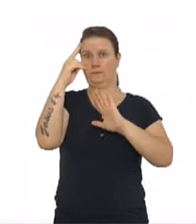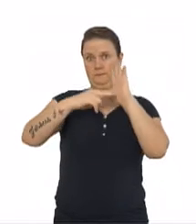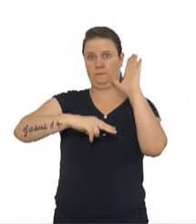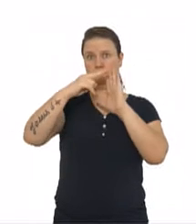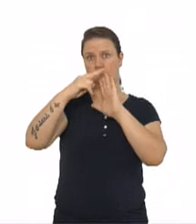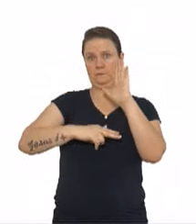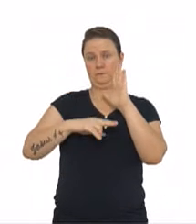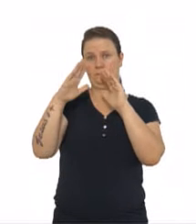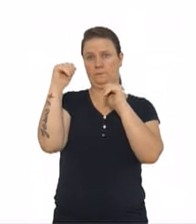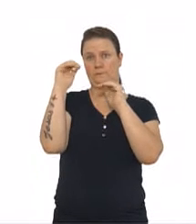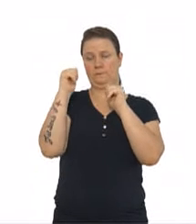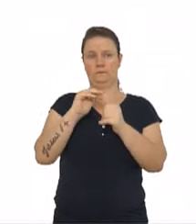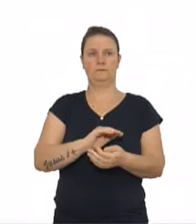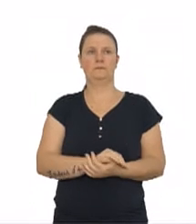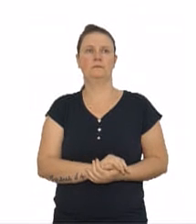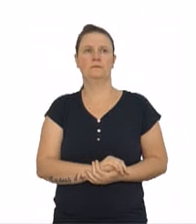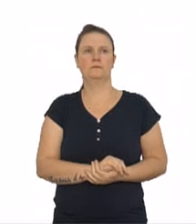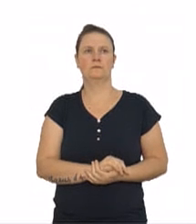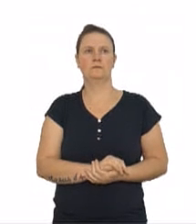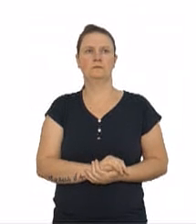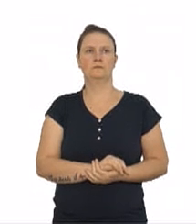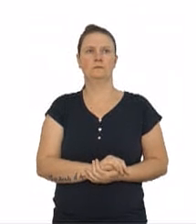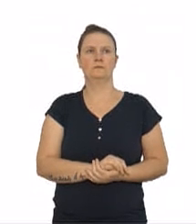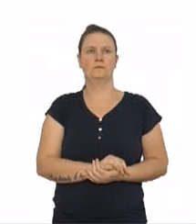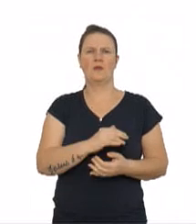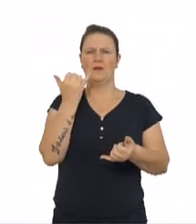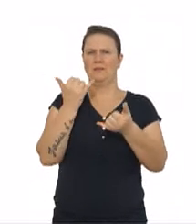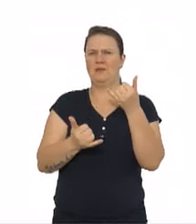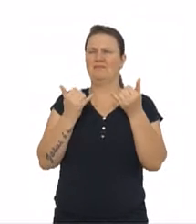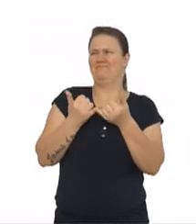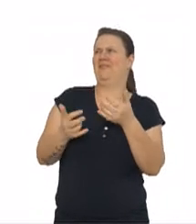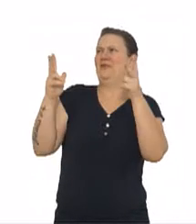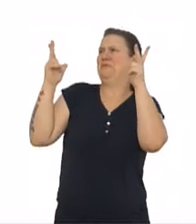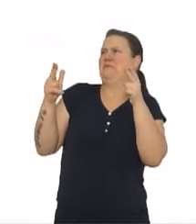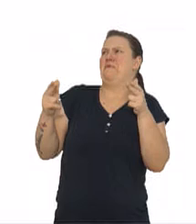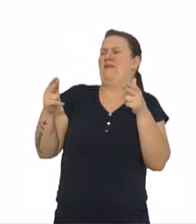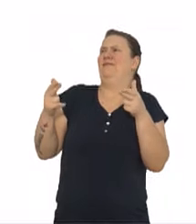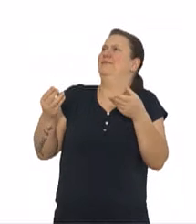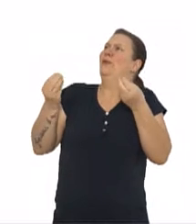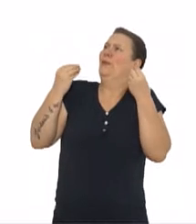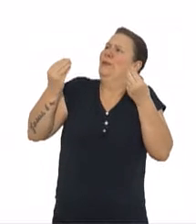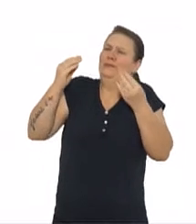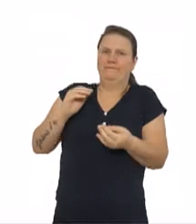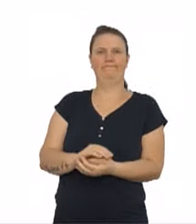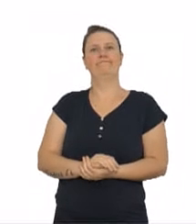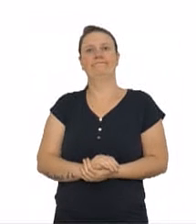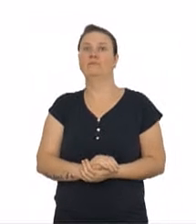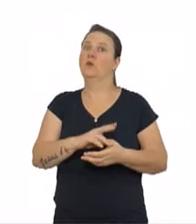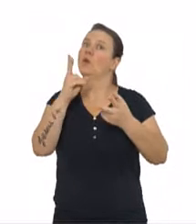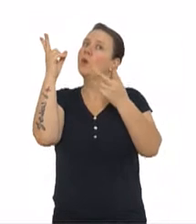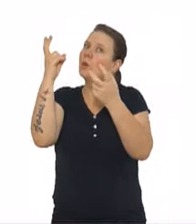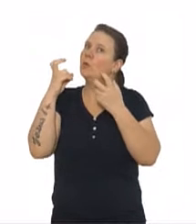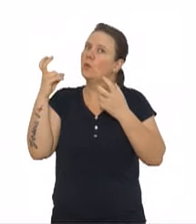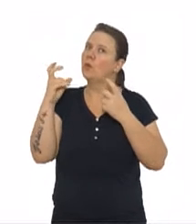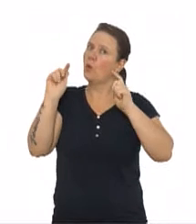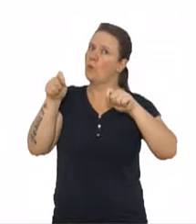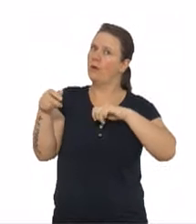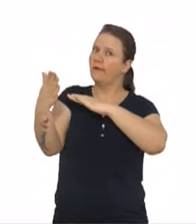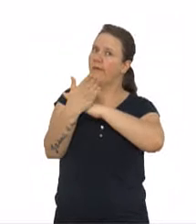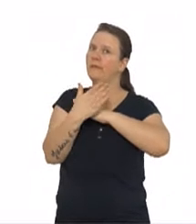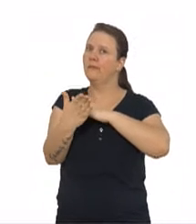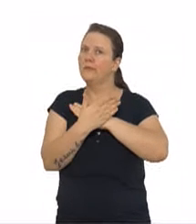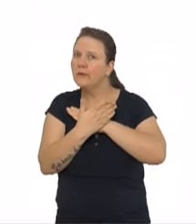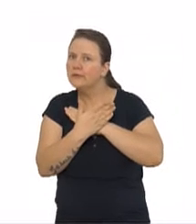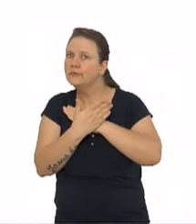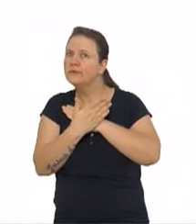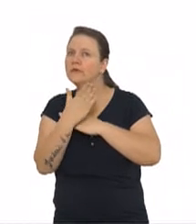solo em classroom. Mas está parecendo tudo a mesma coisa, professor, e agora? Vamos observar o que pode nos facilitar e